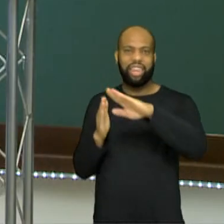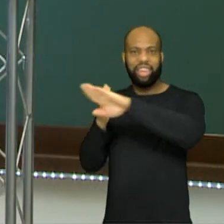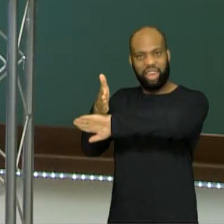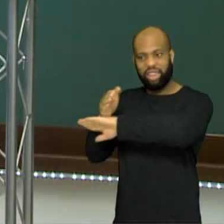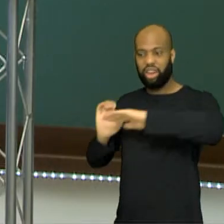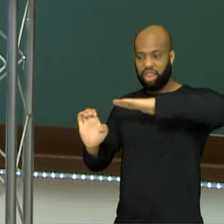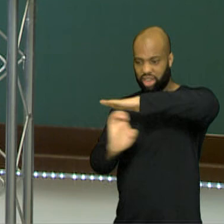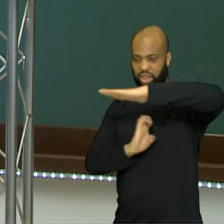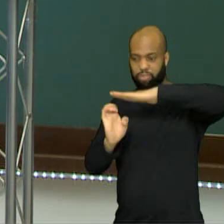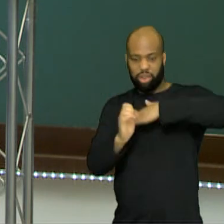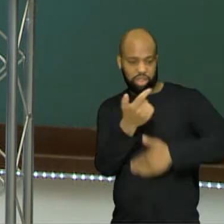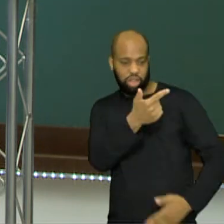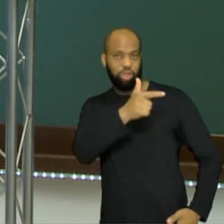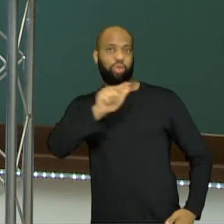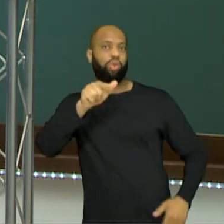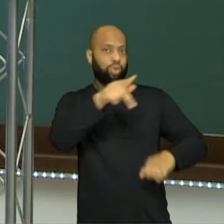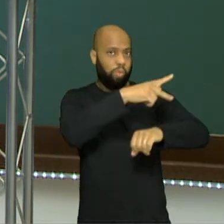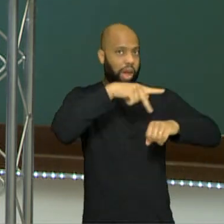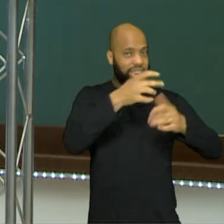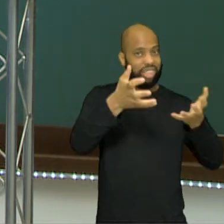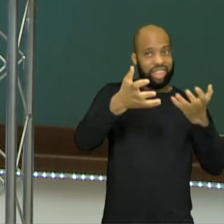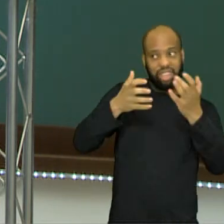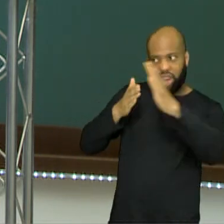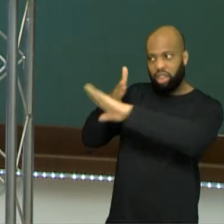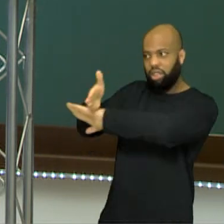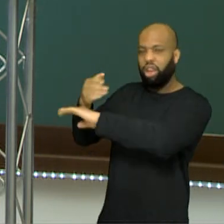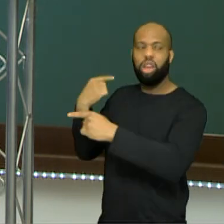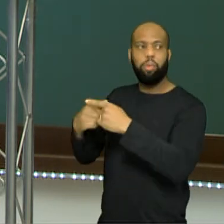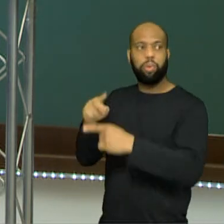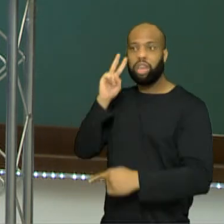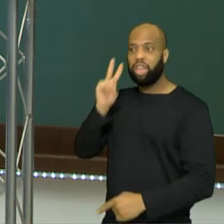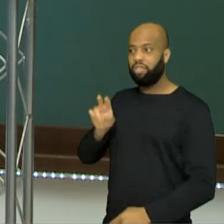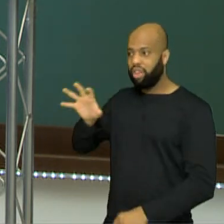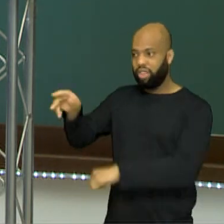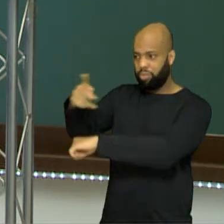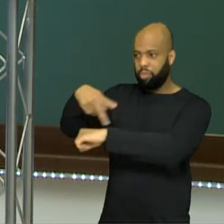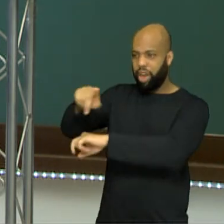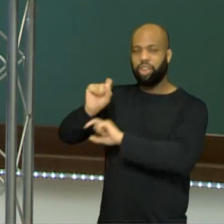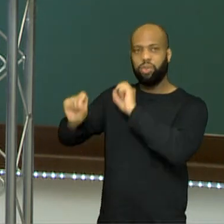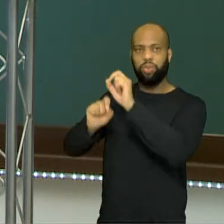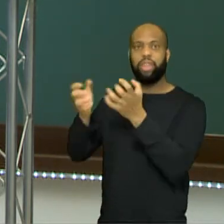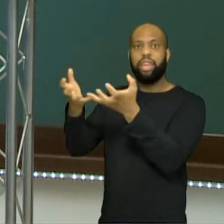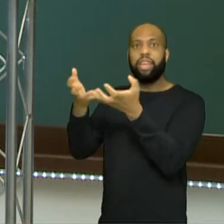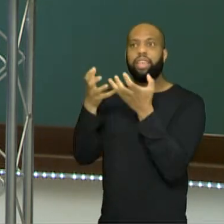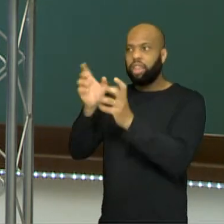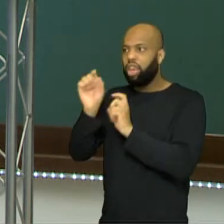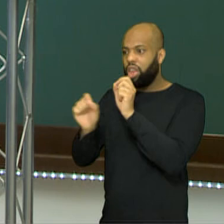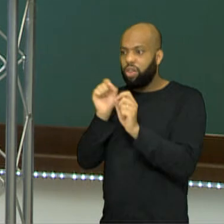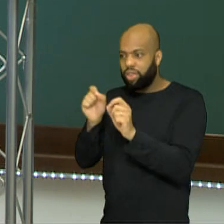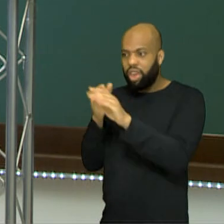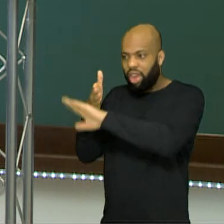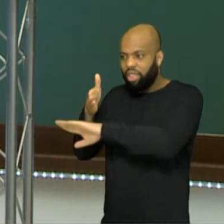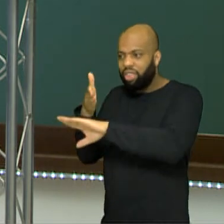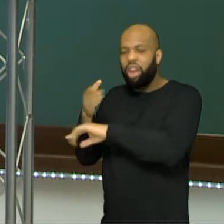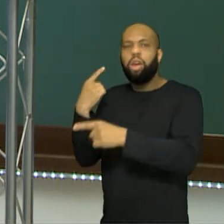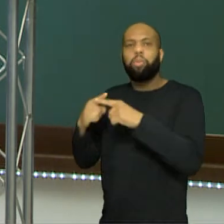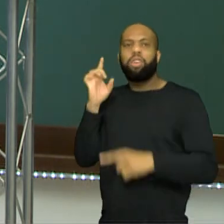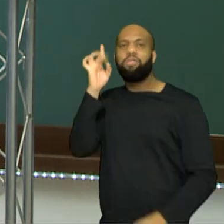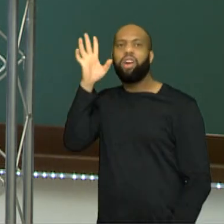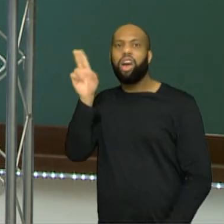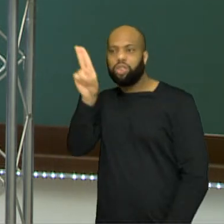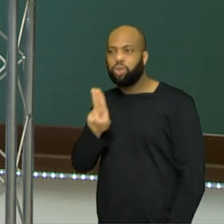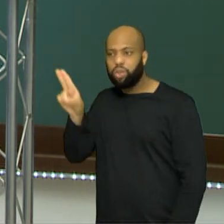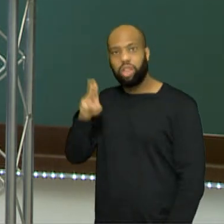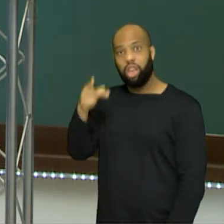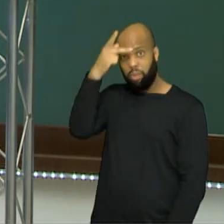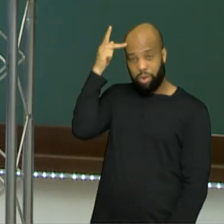empresas estrangeiras, que vêm nesses novos tigres asiáticos um berço muito farto de utilização, tanto de